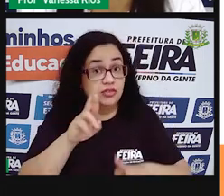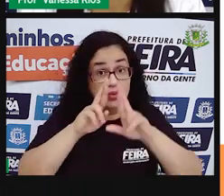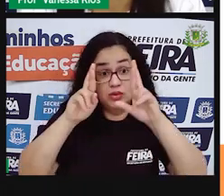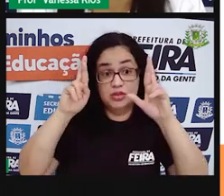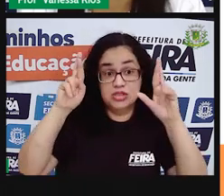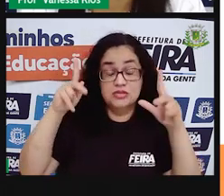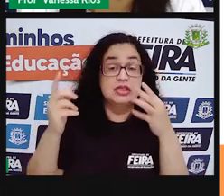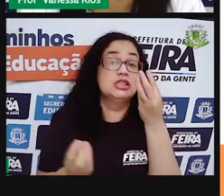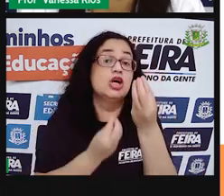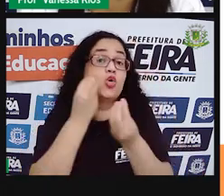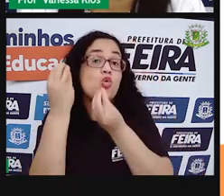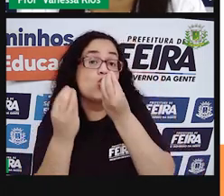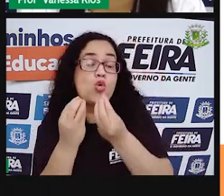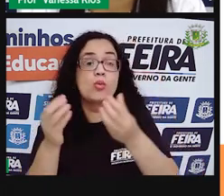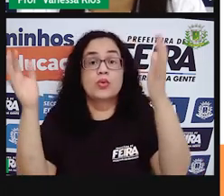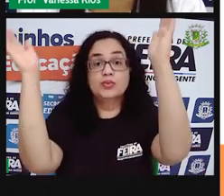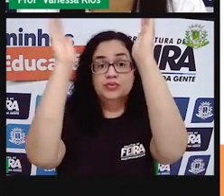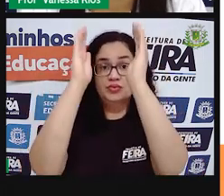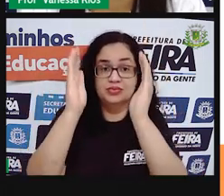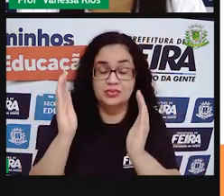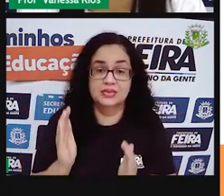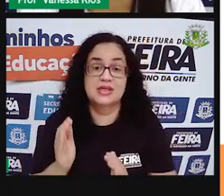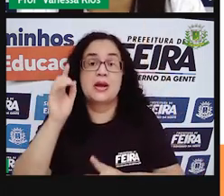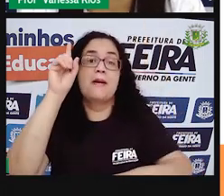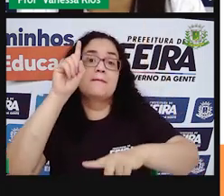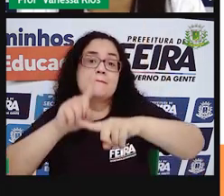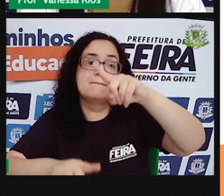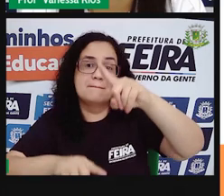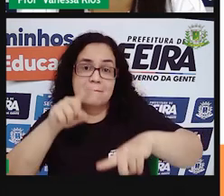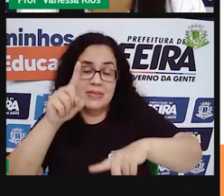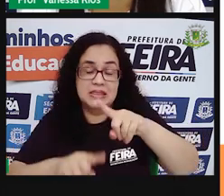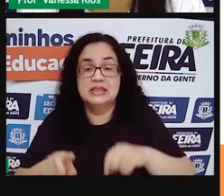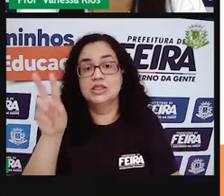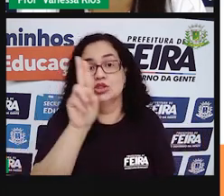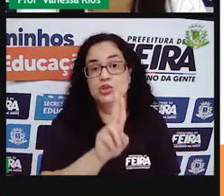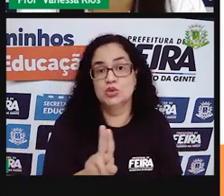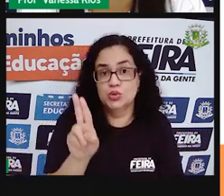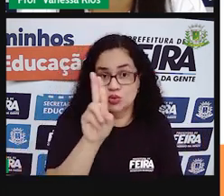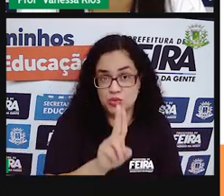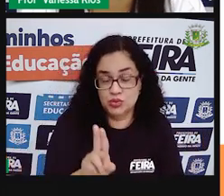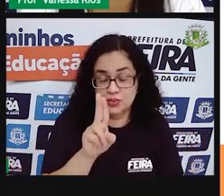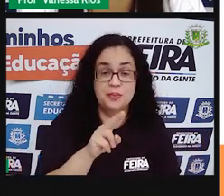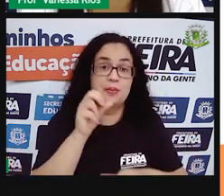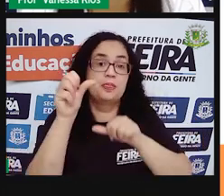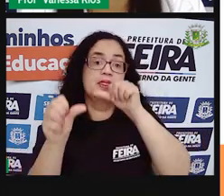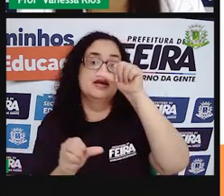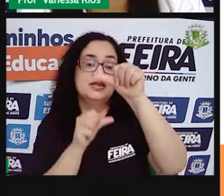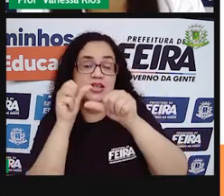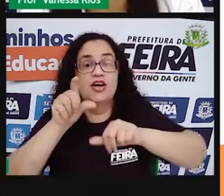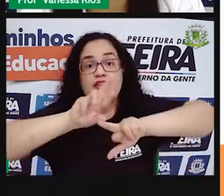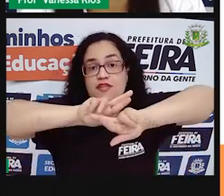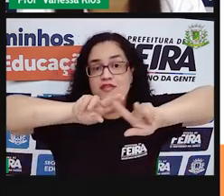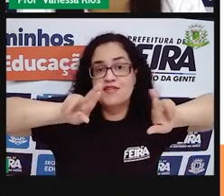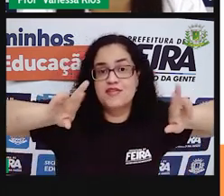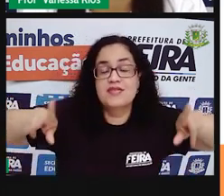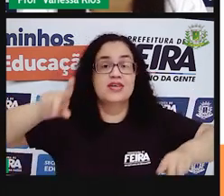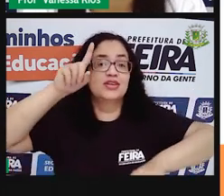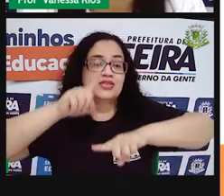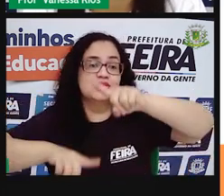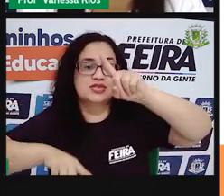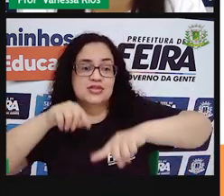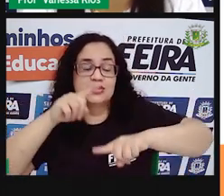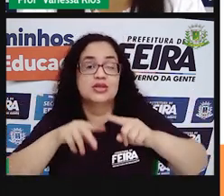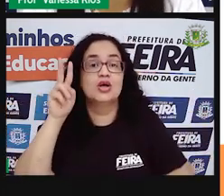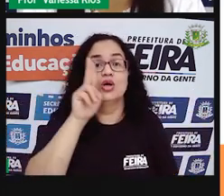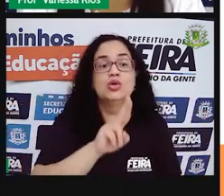as formas, né, que os materiais podem ser utilizados aí na transformação dos vários objetos que a gente utiliza